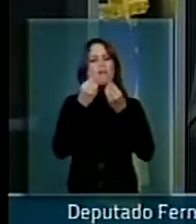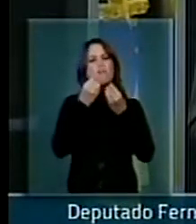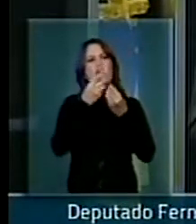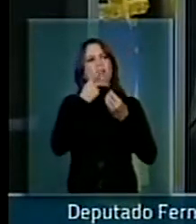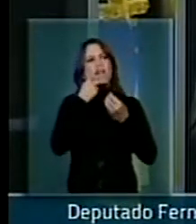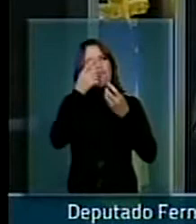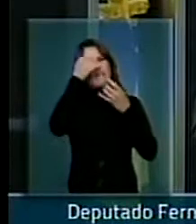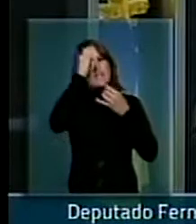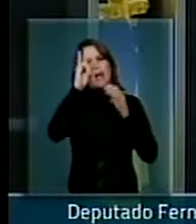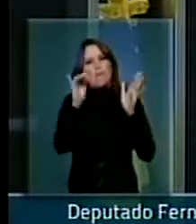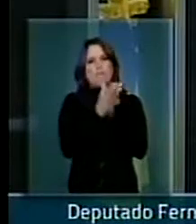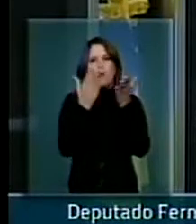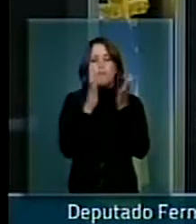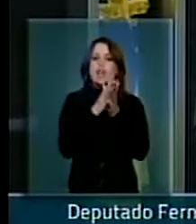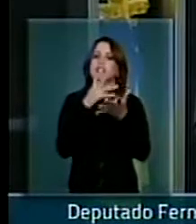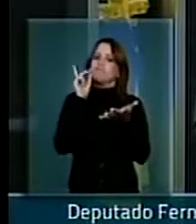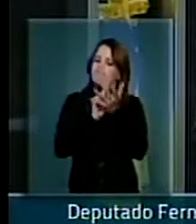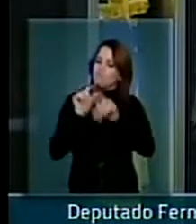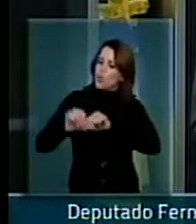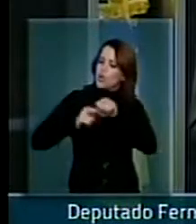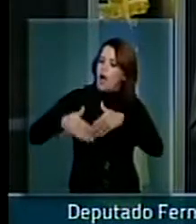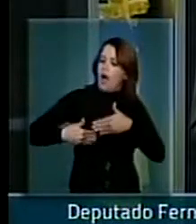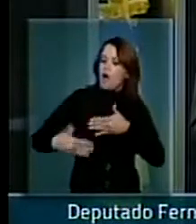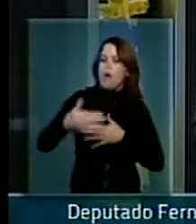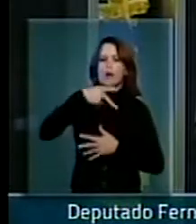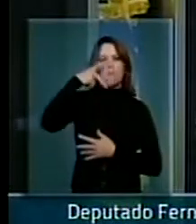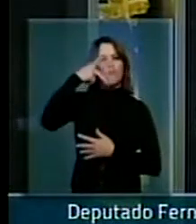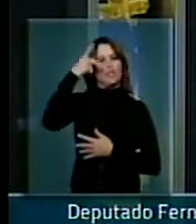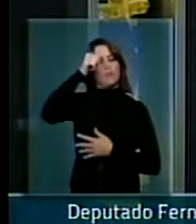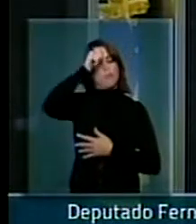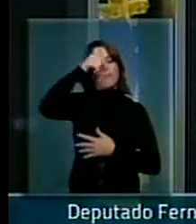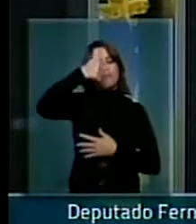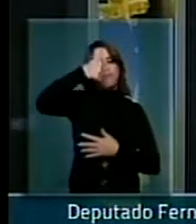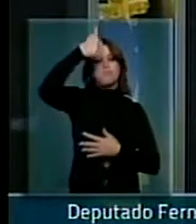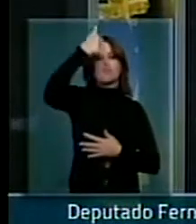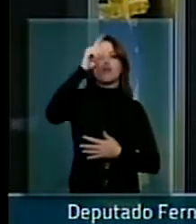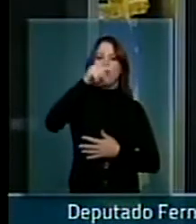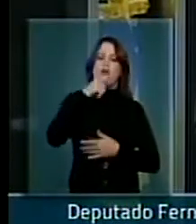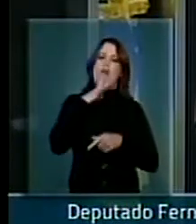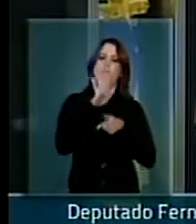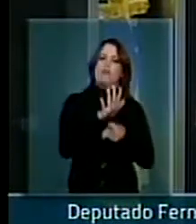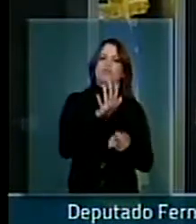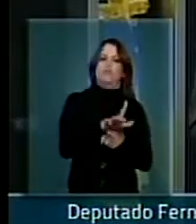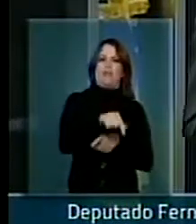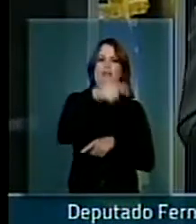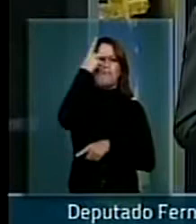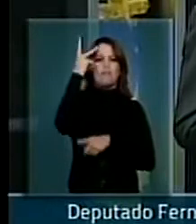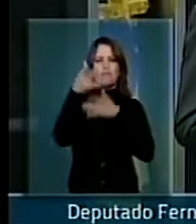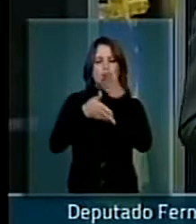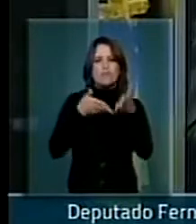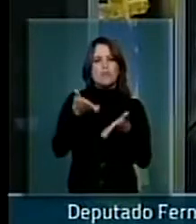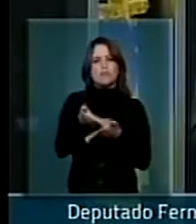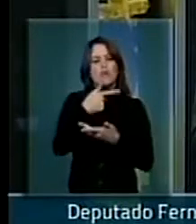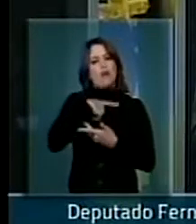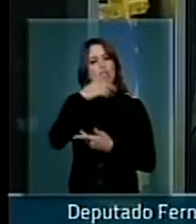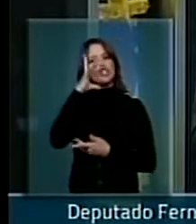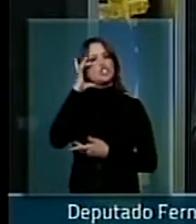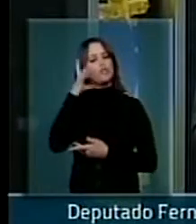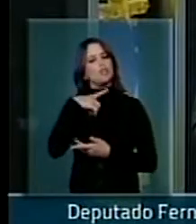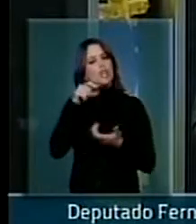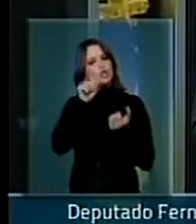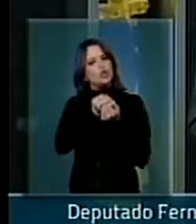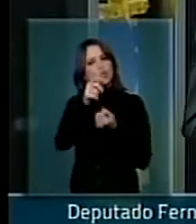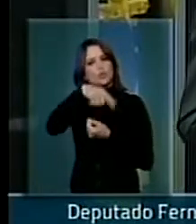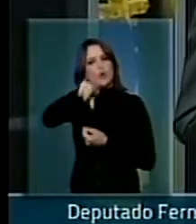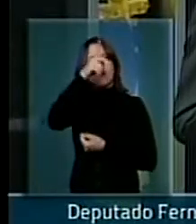à pobreza se revertesse de fato numa política prioritária de governo. Dilma está entre aqueles companheiros e